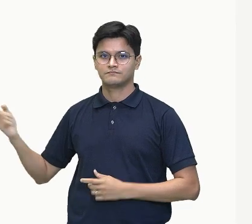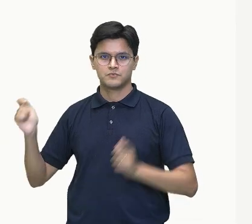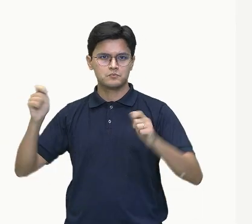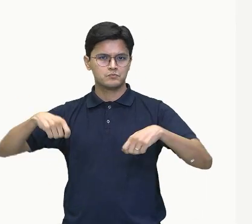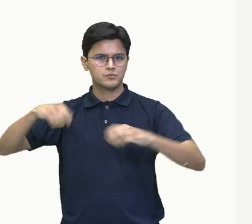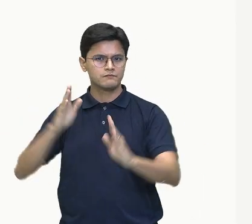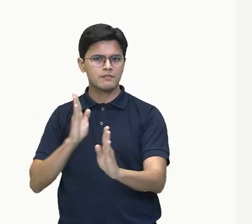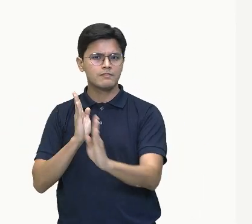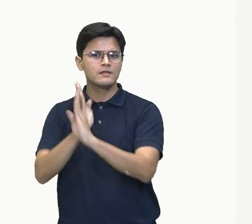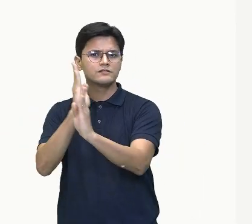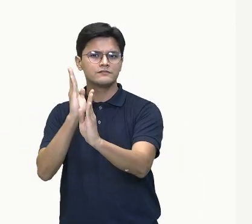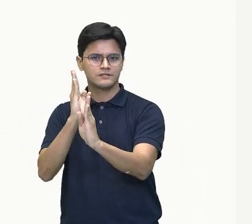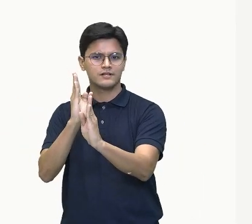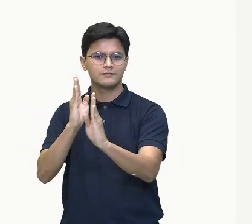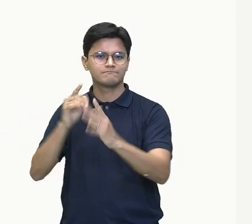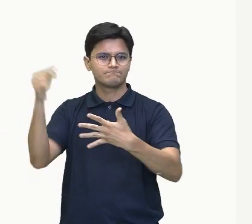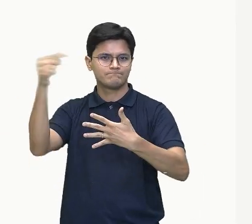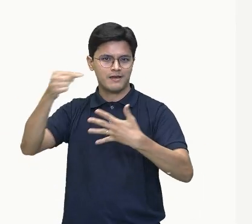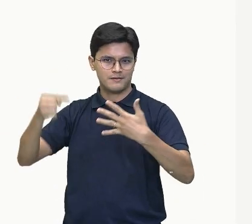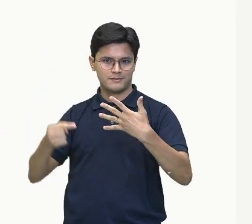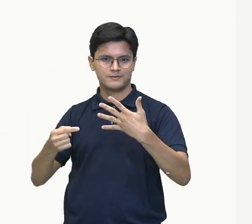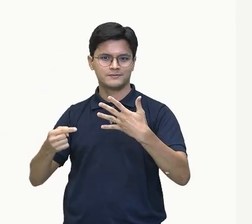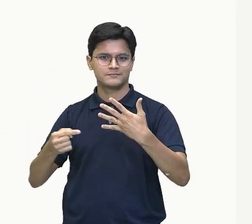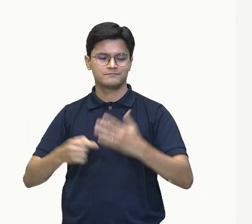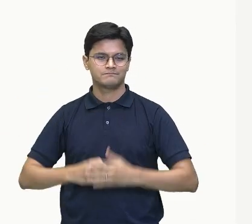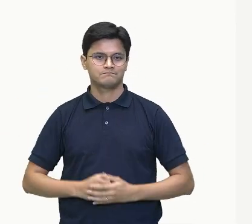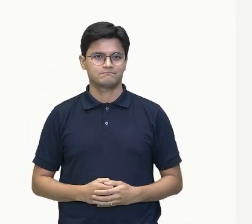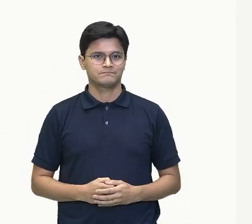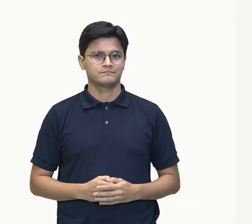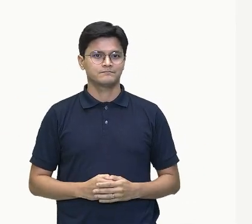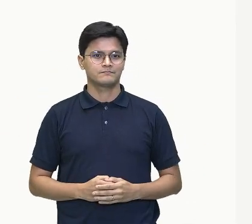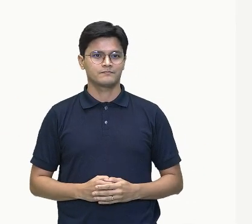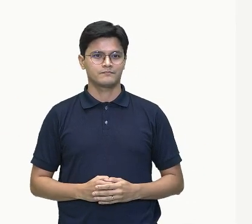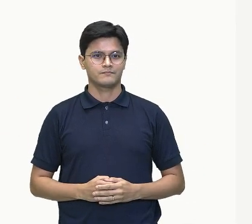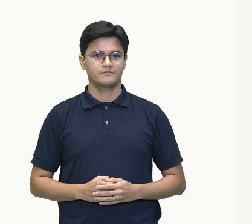identificar os elementos. Então, na expressão